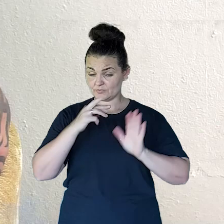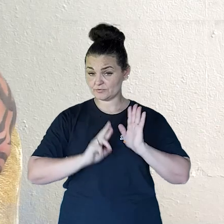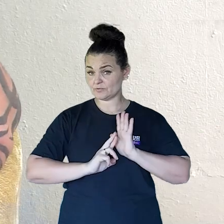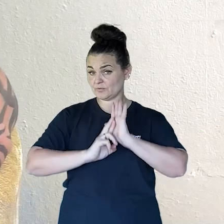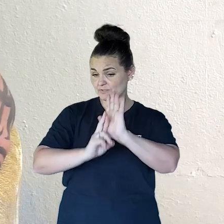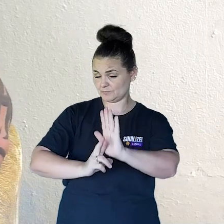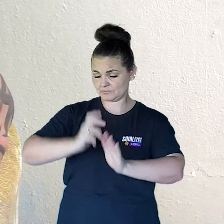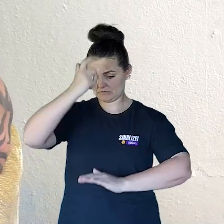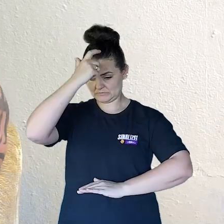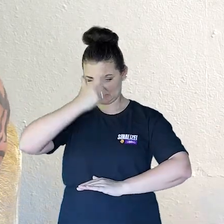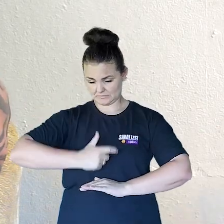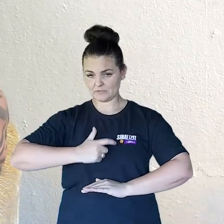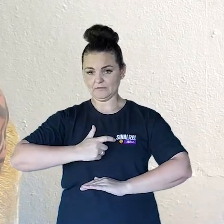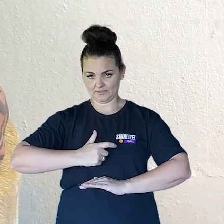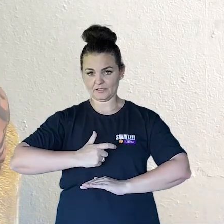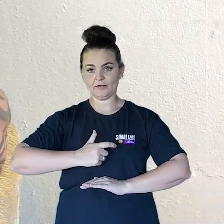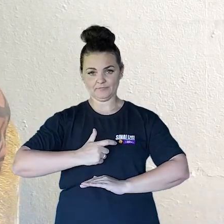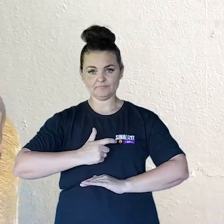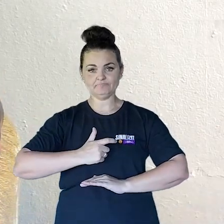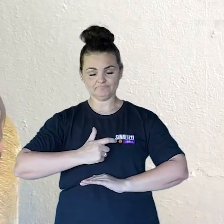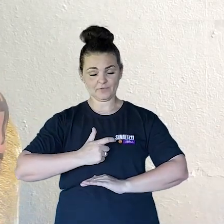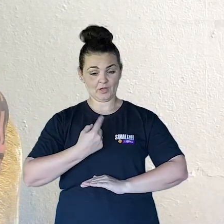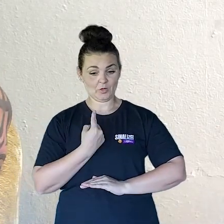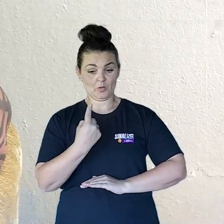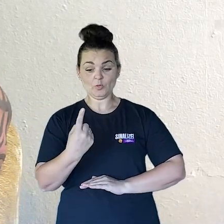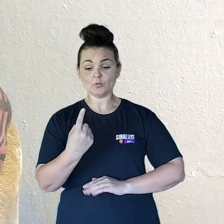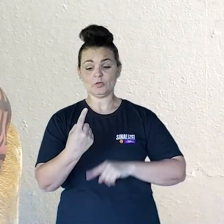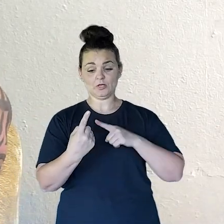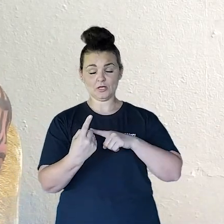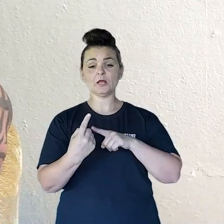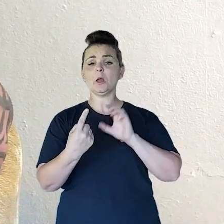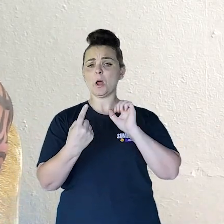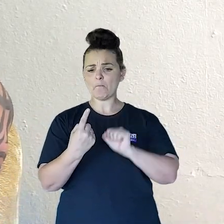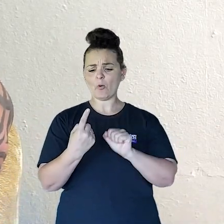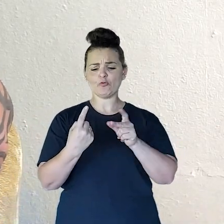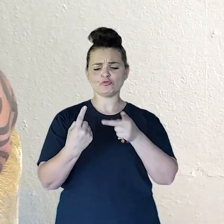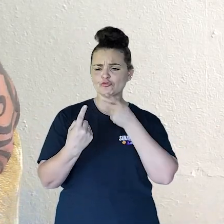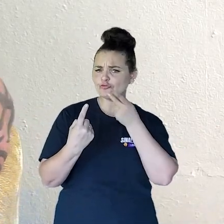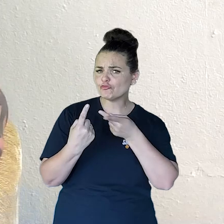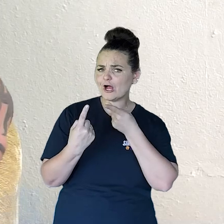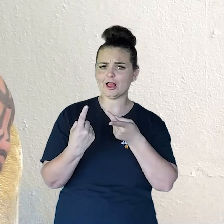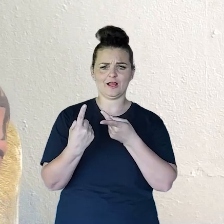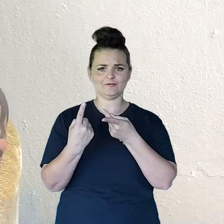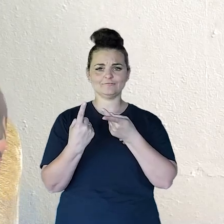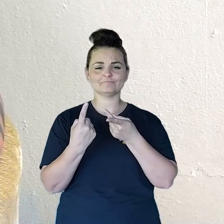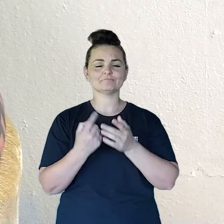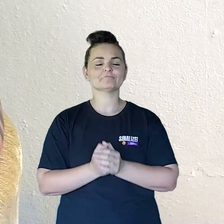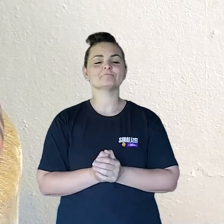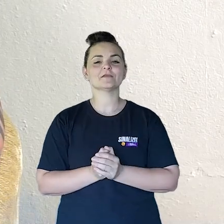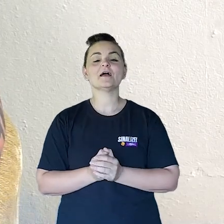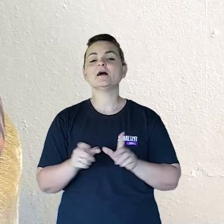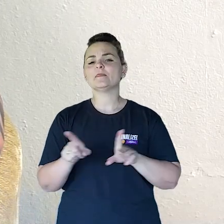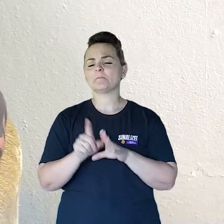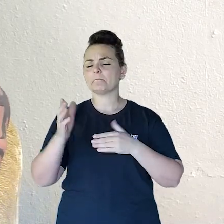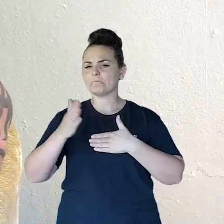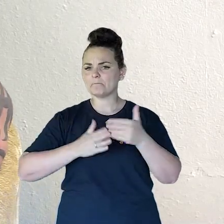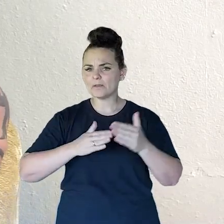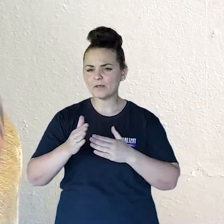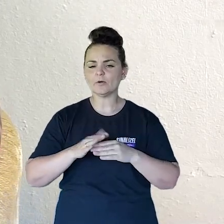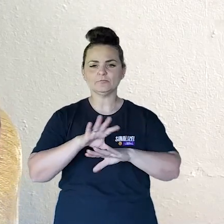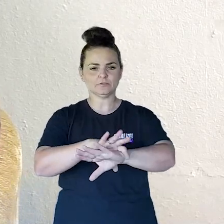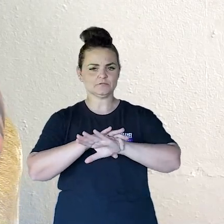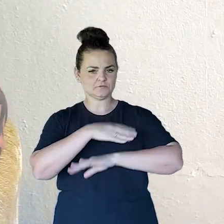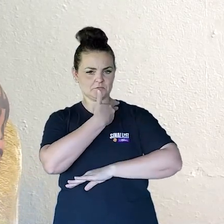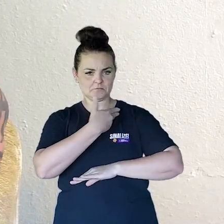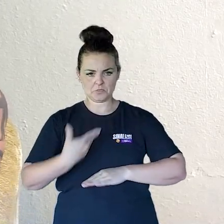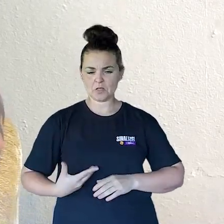representante, eu só sou uma pessoa que me habilitei a estar lá dando a cara para bater, vamos colocar assim. Mas qualquer profissional da segurança pública de Jaraguá do Sul seria apto a